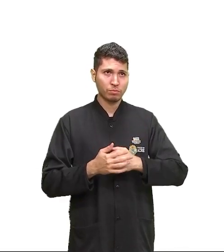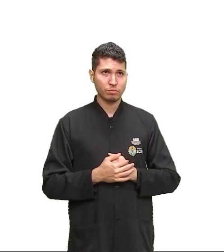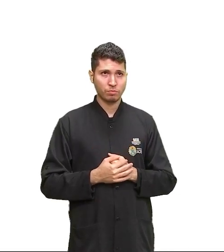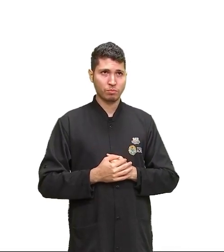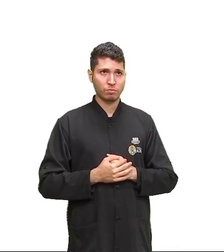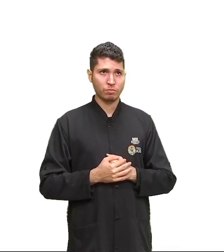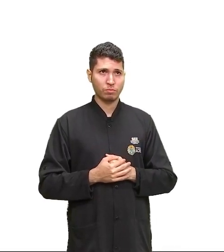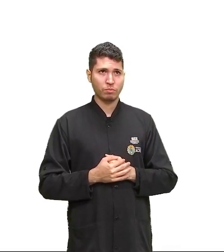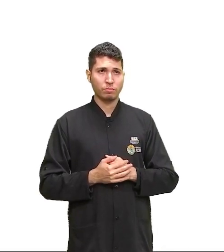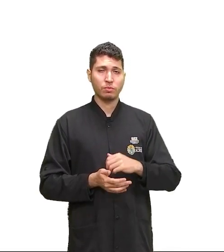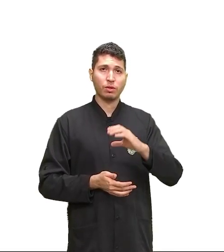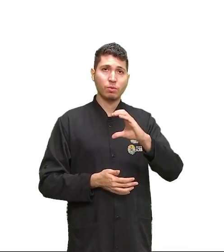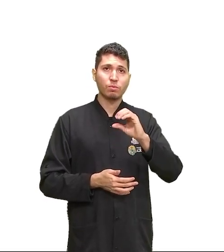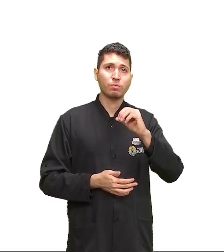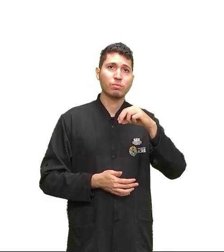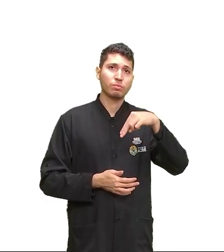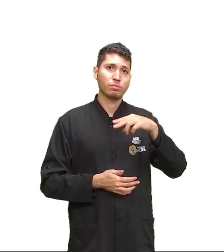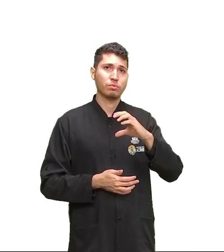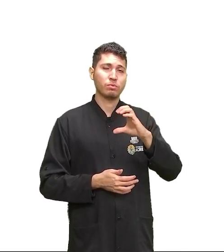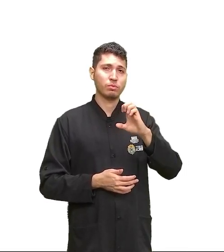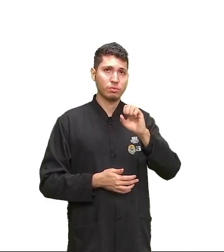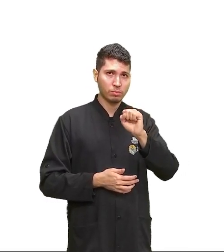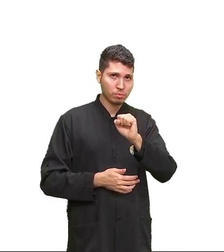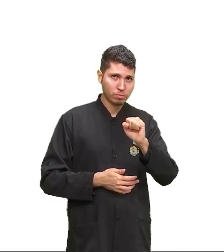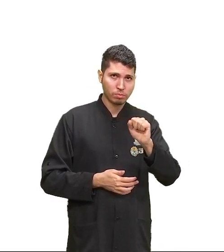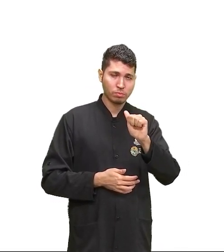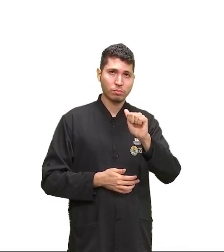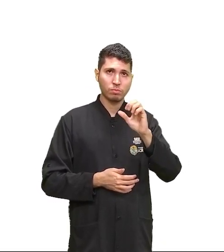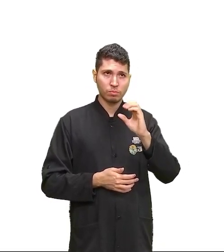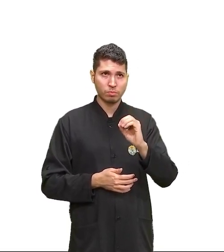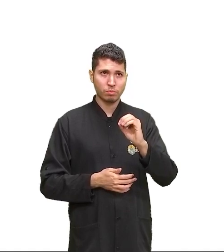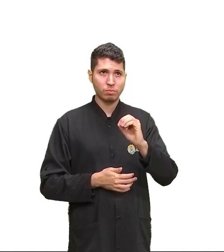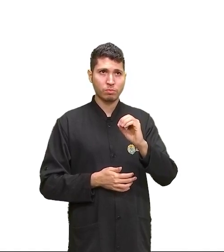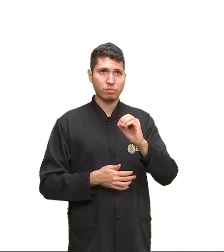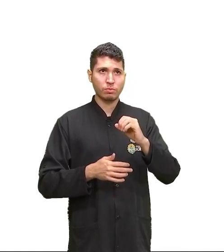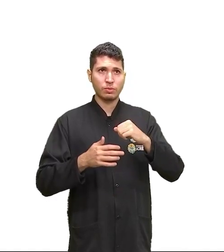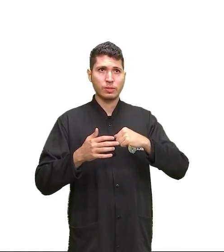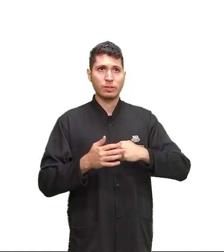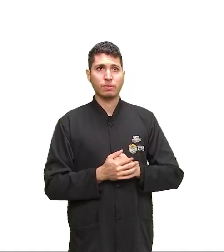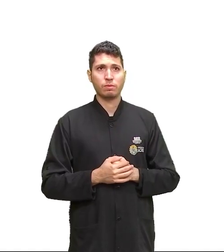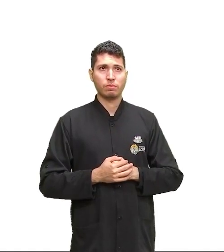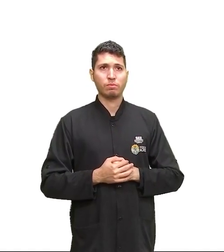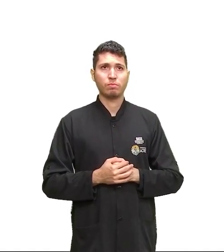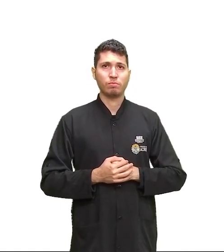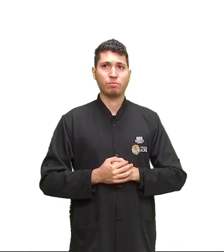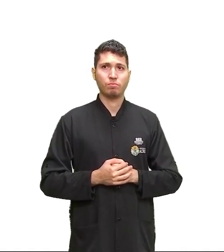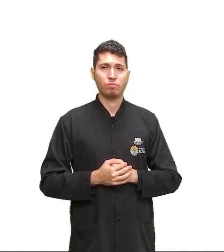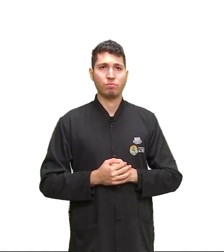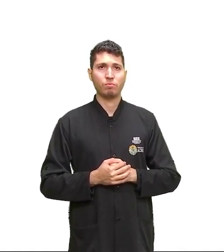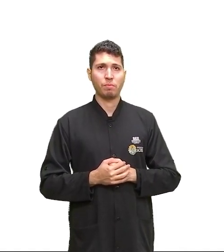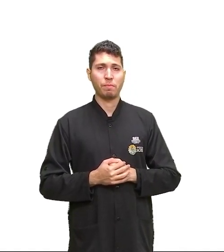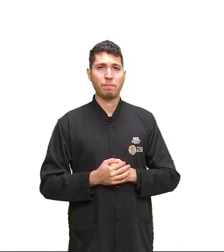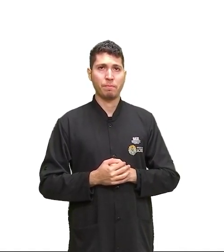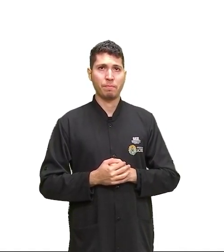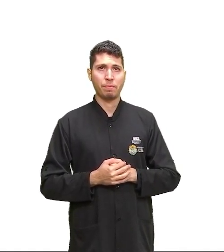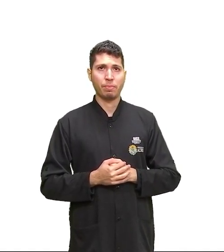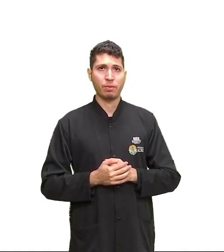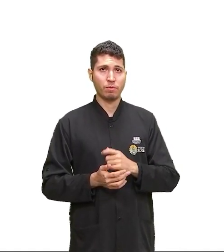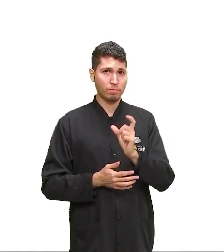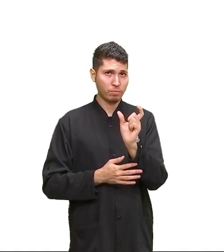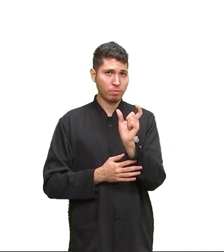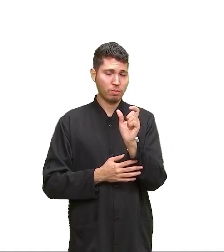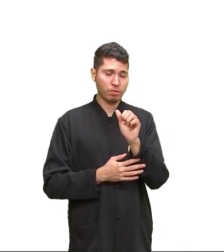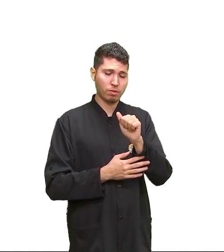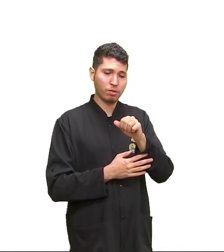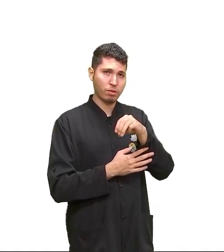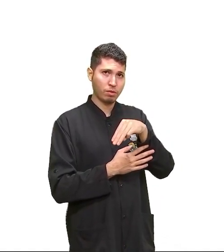vestes opulentas aos agregados como forma de amparo concedido pela elite senhoral. Mais uma vez, a palavra amparo ali já